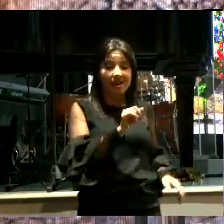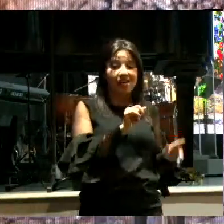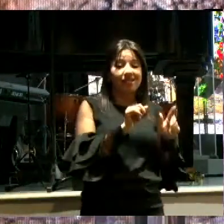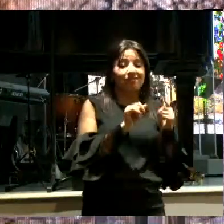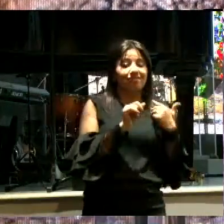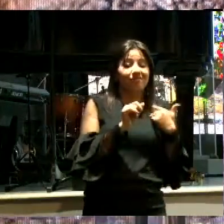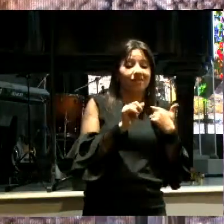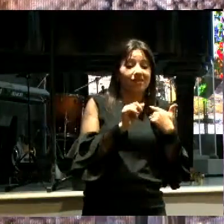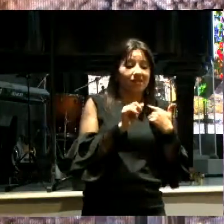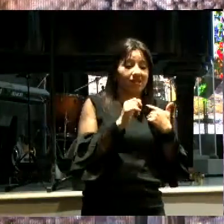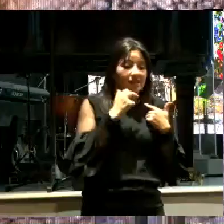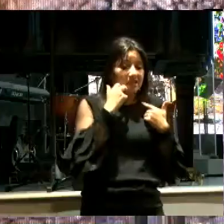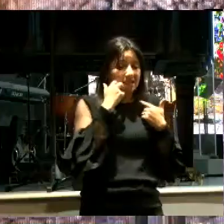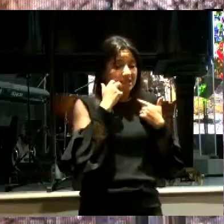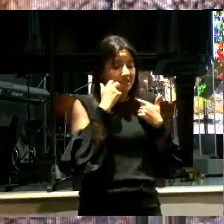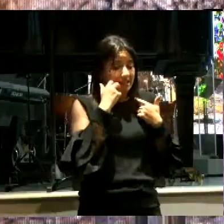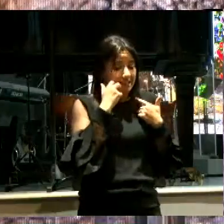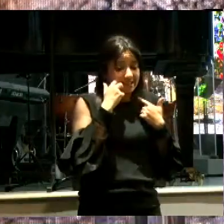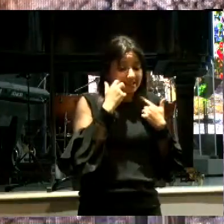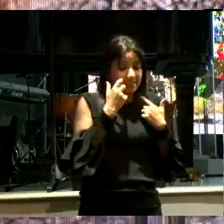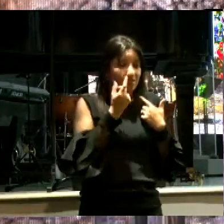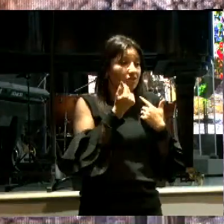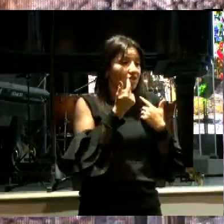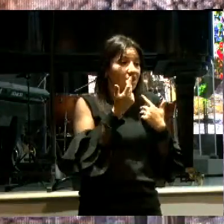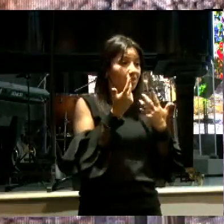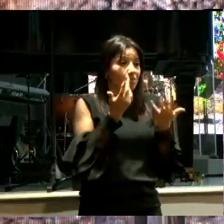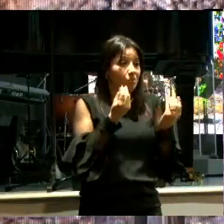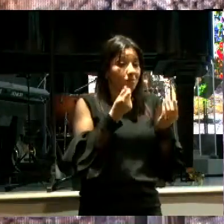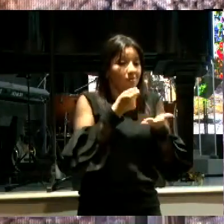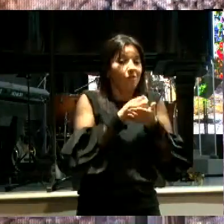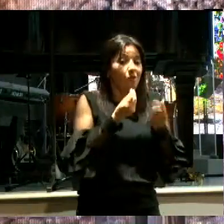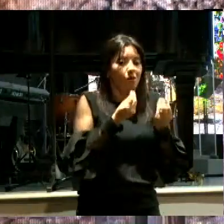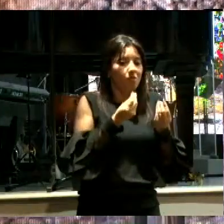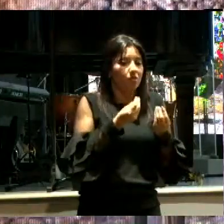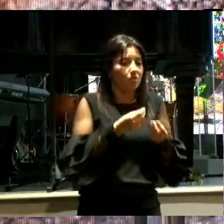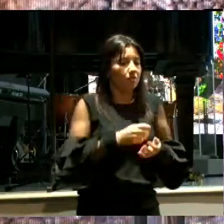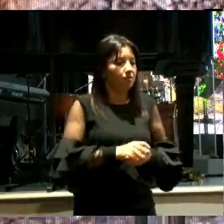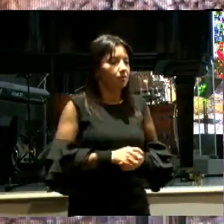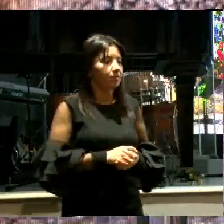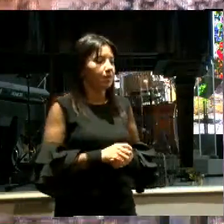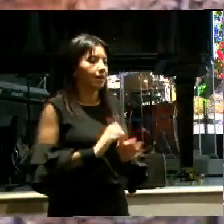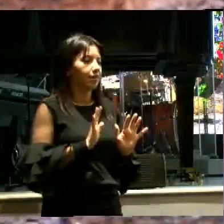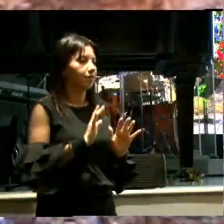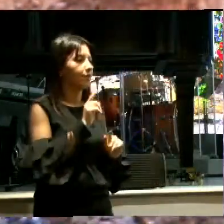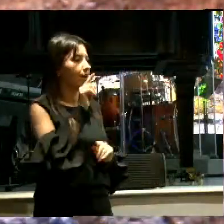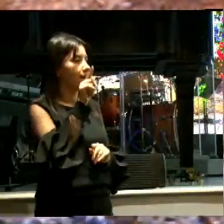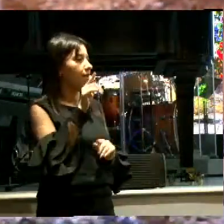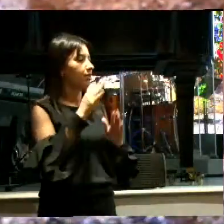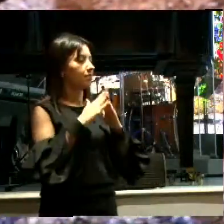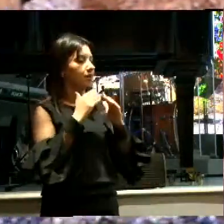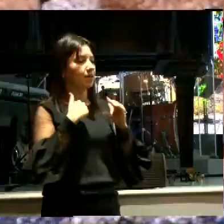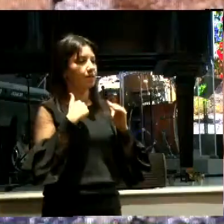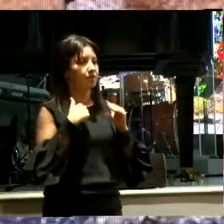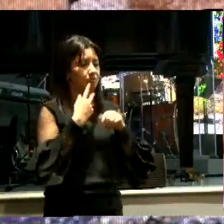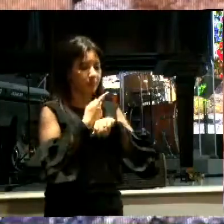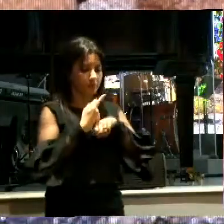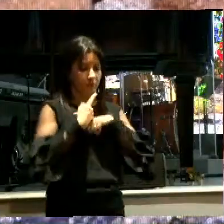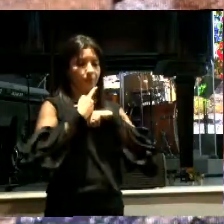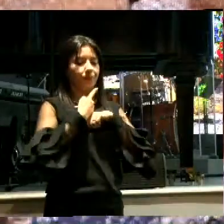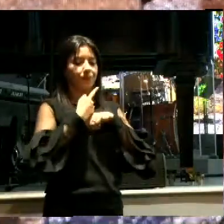meninas passar vergonha. As meninas foram lá para a minha casa. Mary, olha só, aconteceu um negócio muito chato. Eu falei, como é que é?